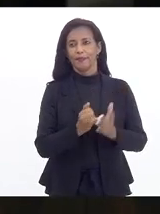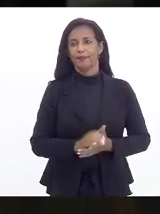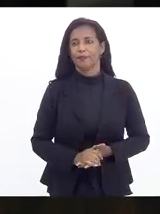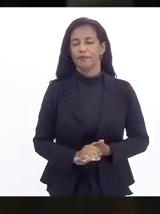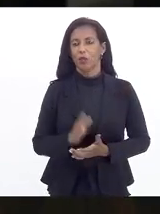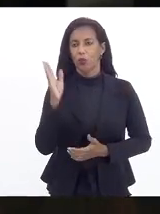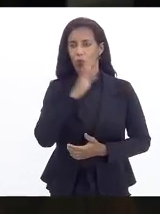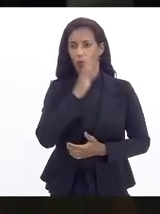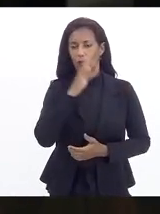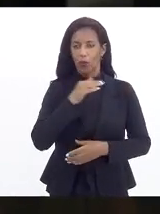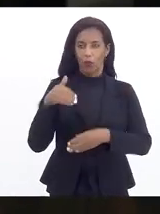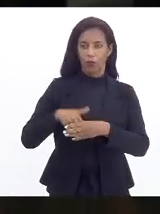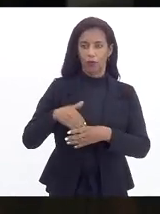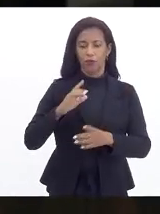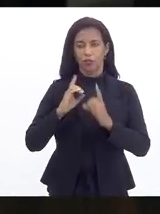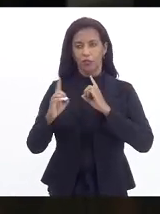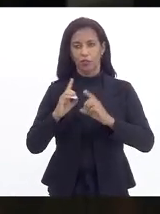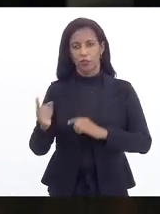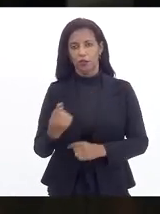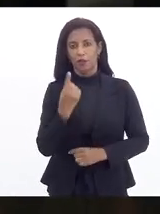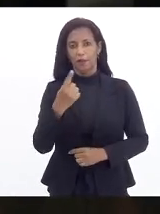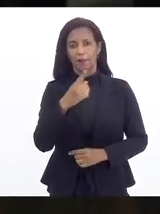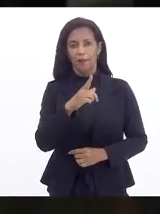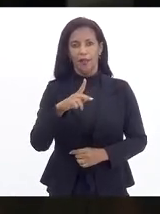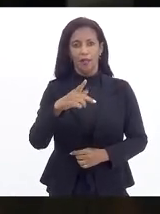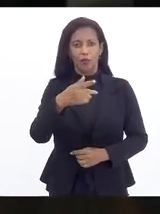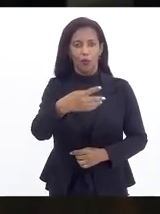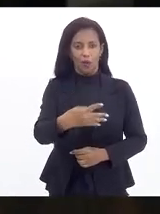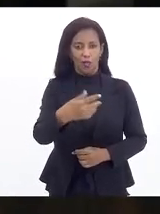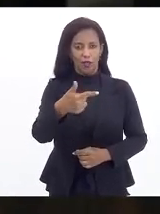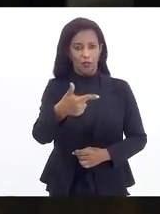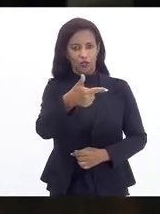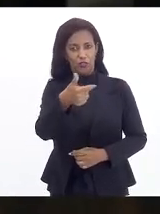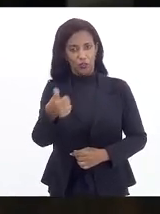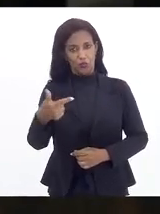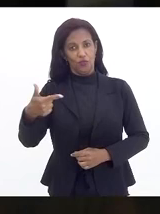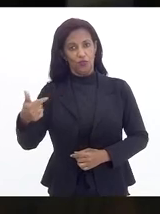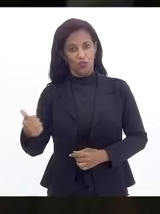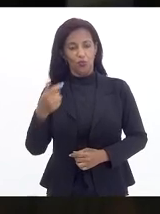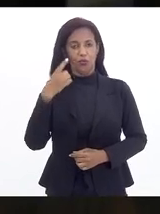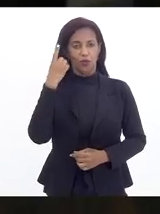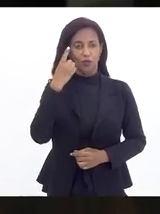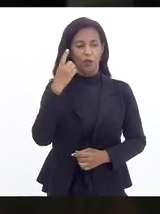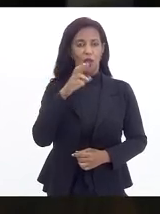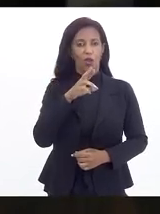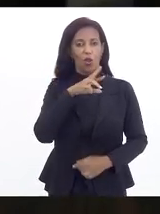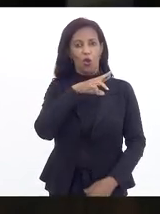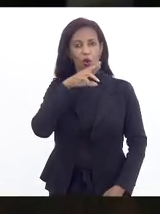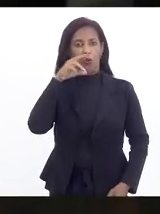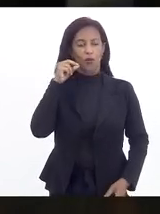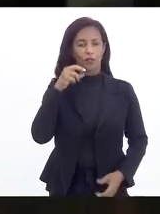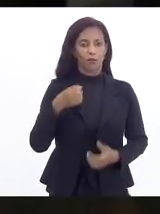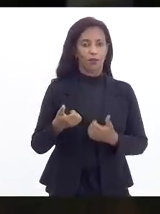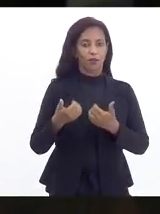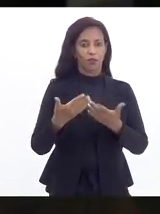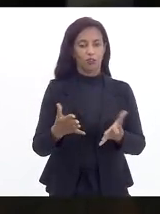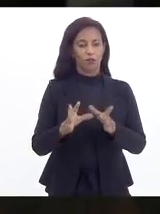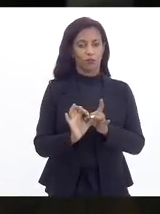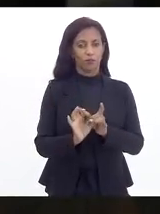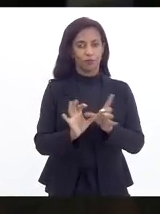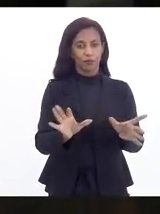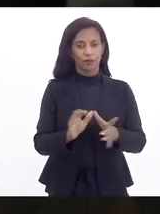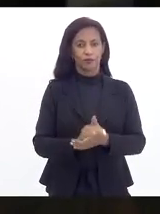regime de urgência, em votação, em discussão única, projeto de lei 42/21/21, de autoria do deputado Rosenberg Reis. Dispõe sobre a